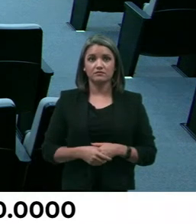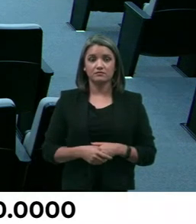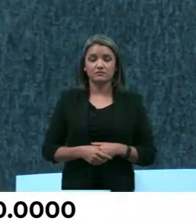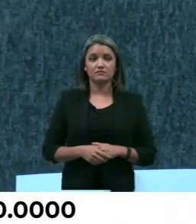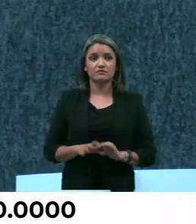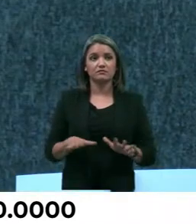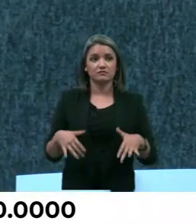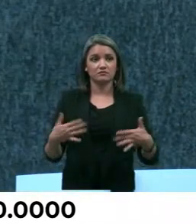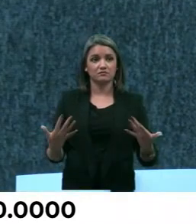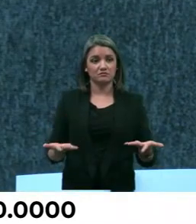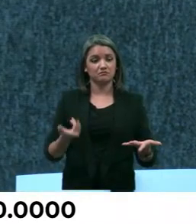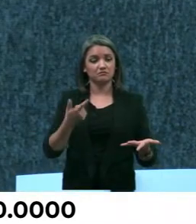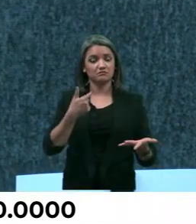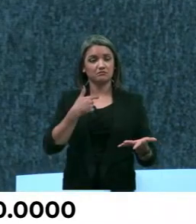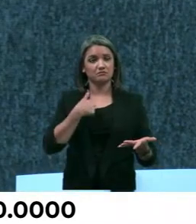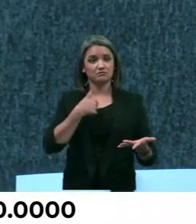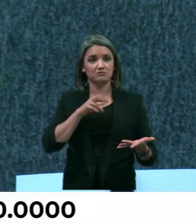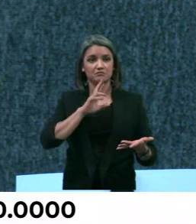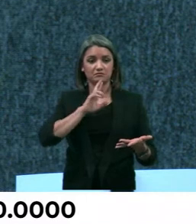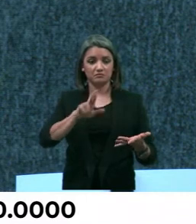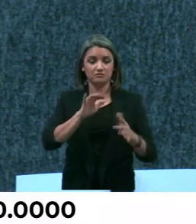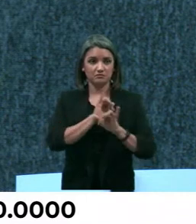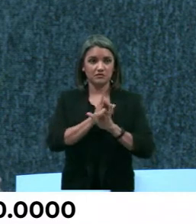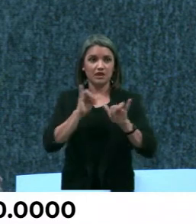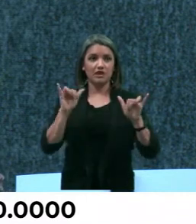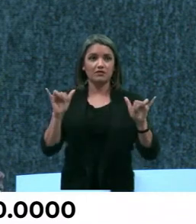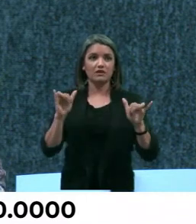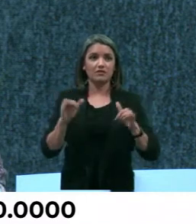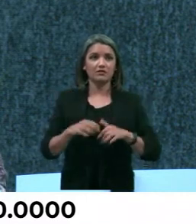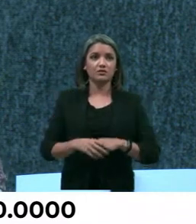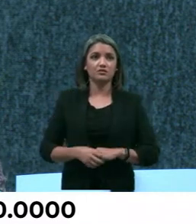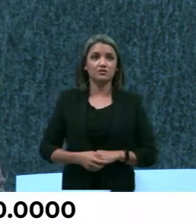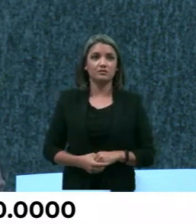Então, eu proclamo o resultado.